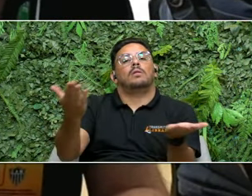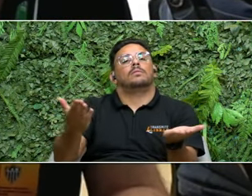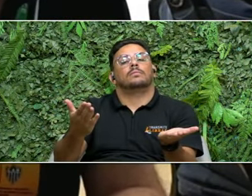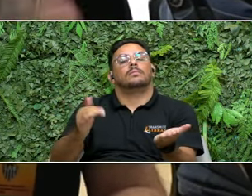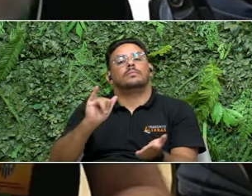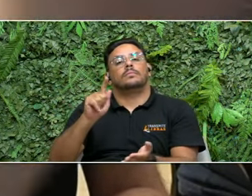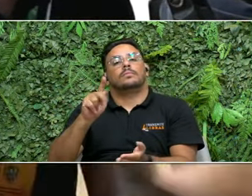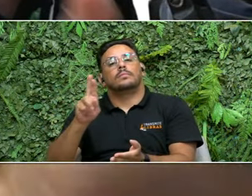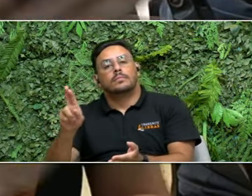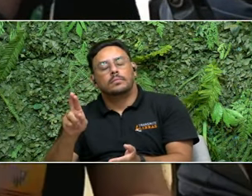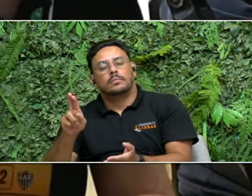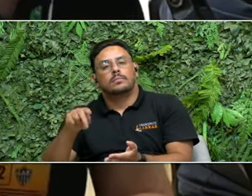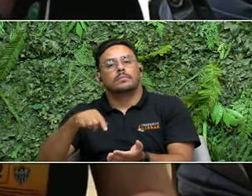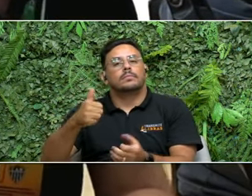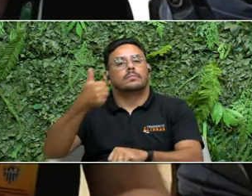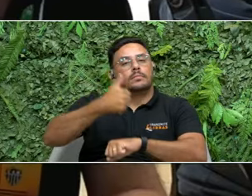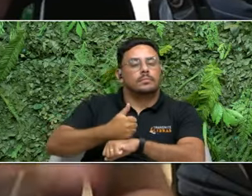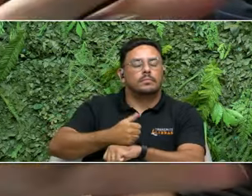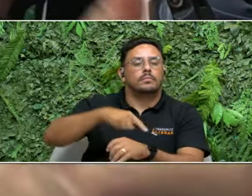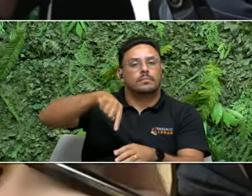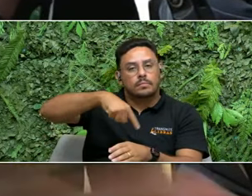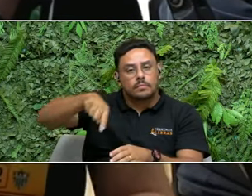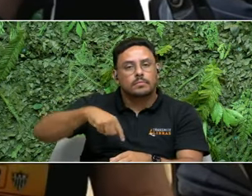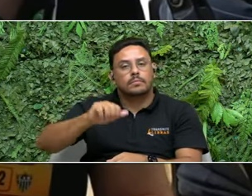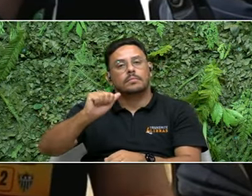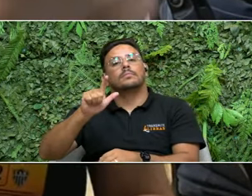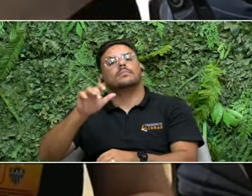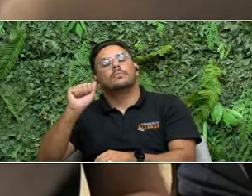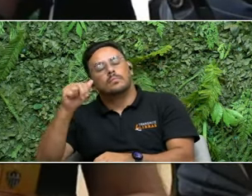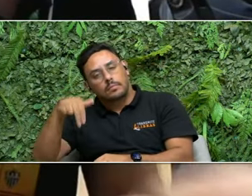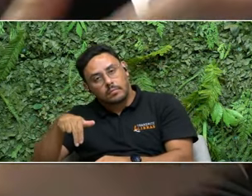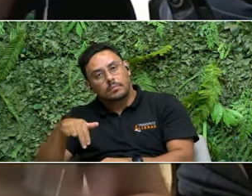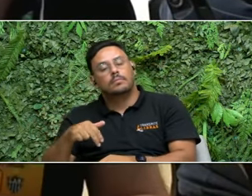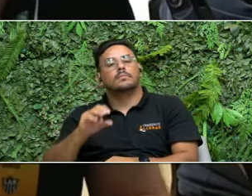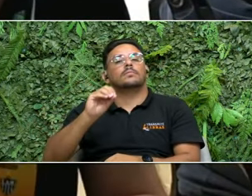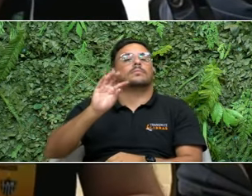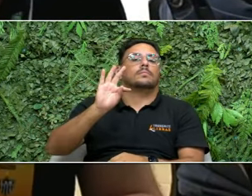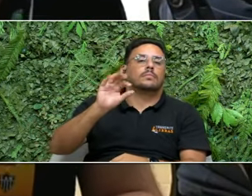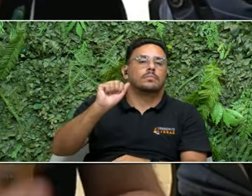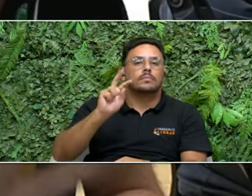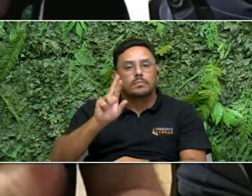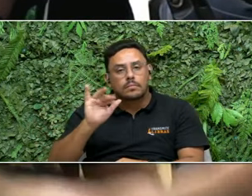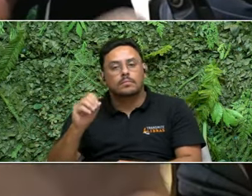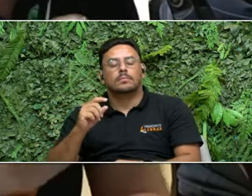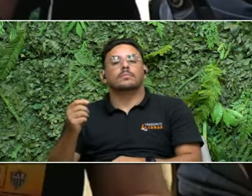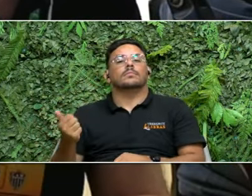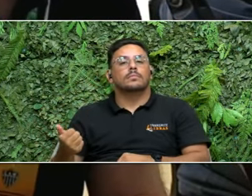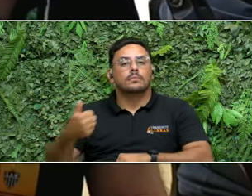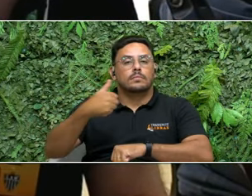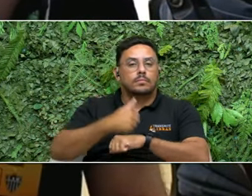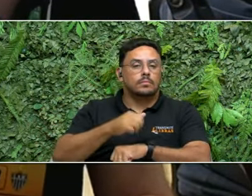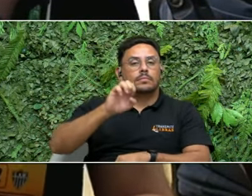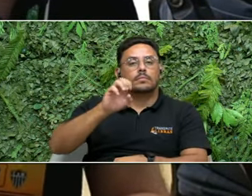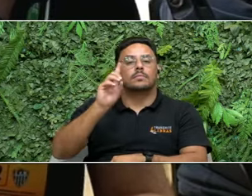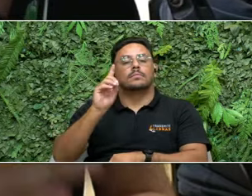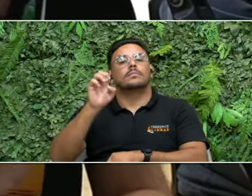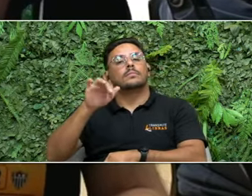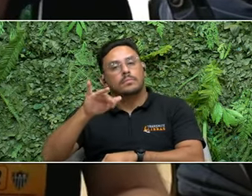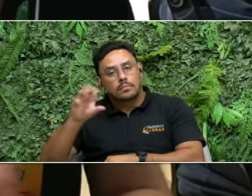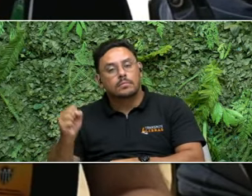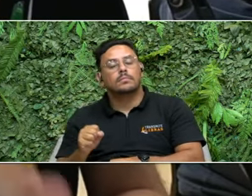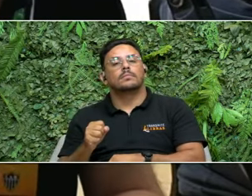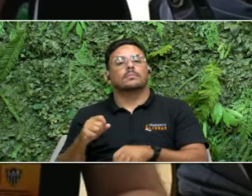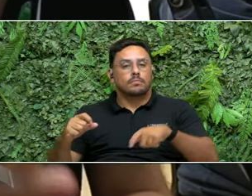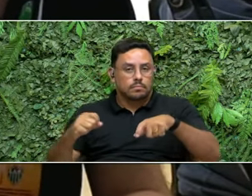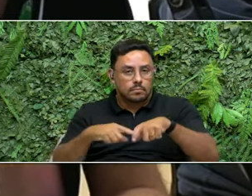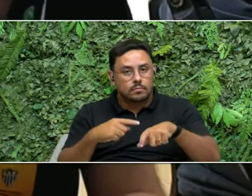Igor Gomes por um volante poderia ser o Alan Franco poderia também poderia ser o Otávio né mas você coloca o Edenilson pô porque tomou o